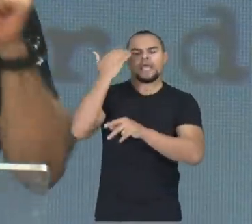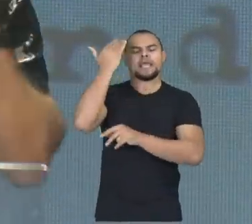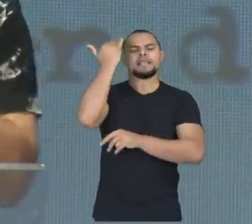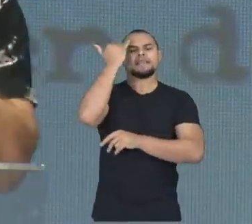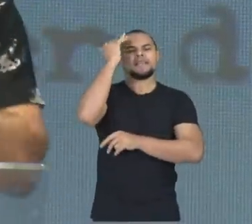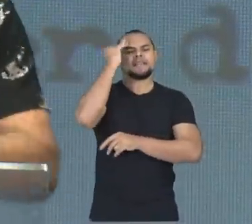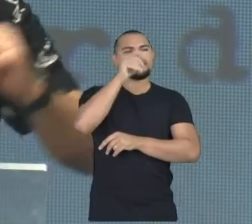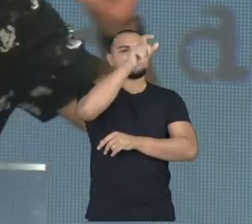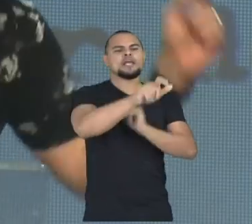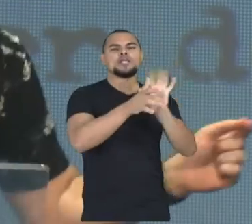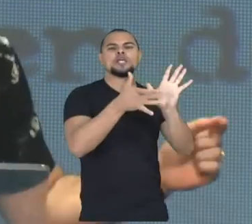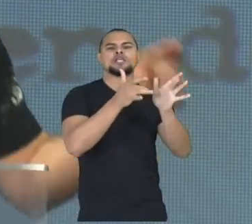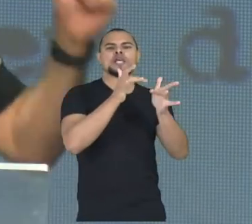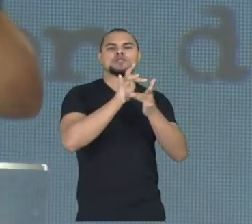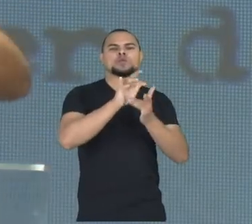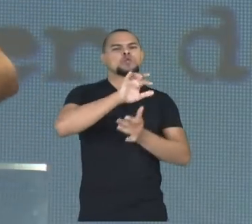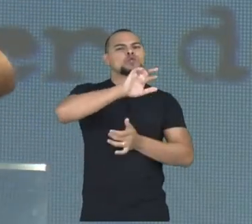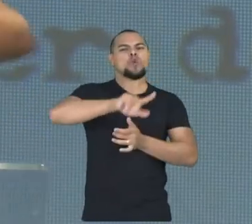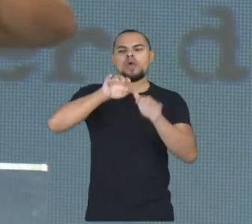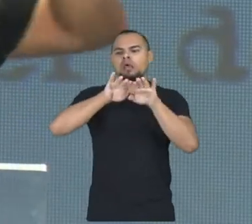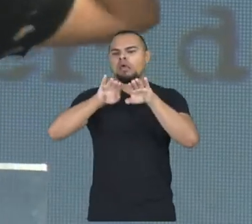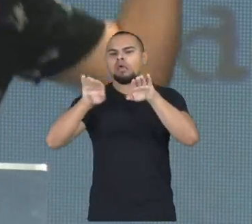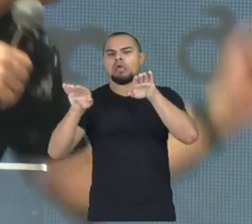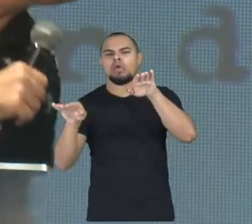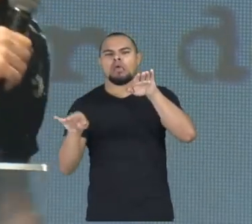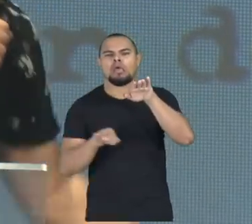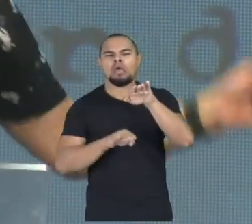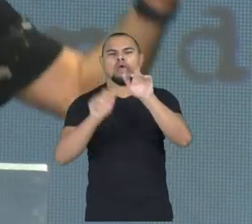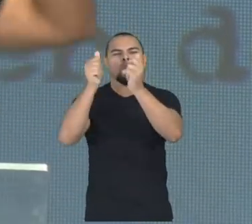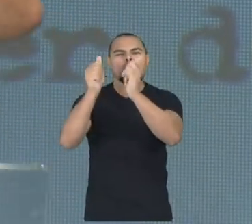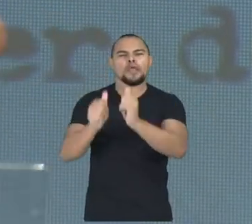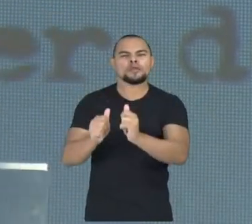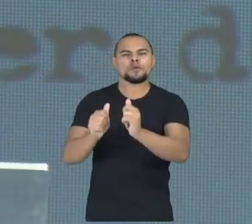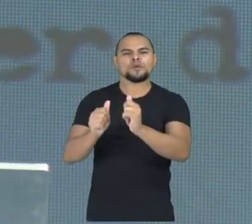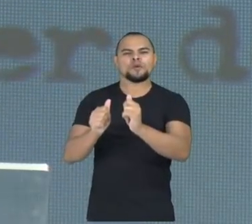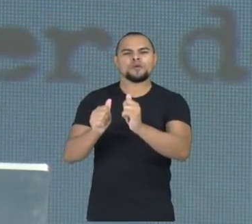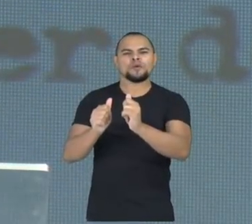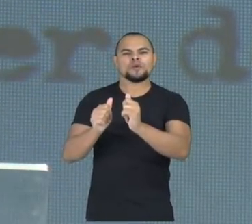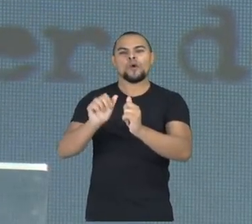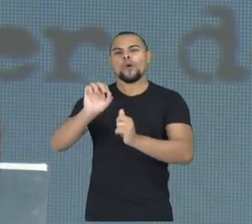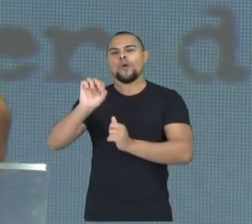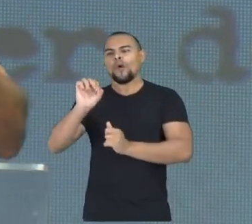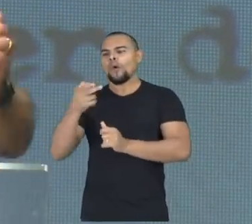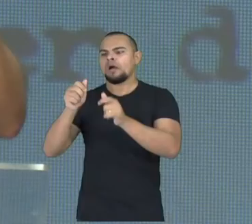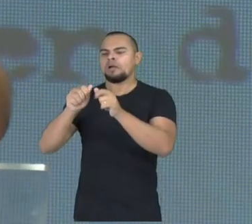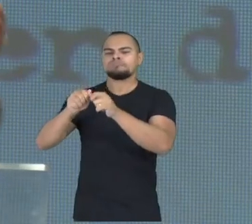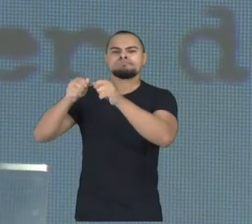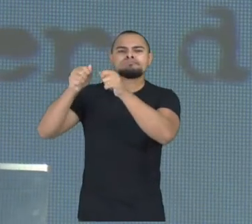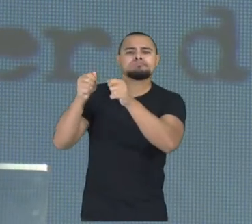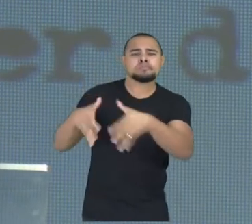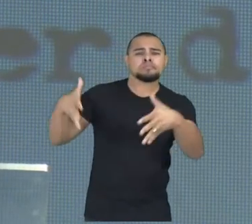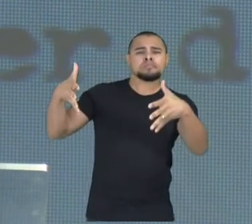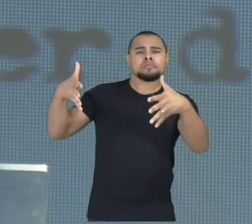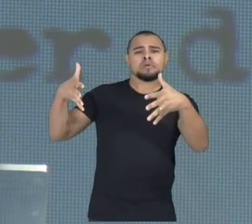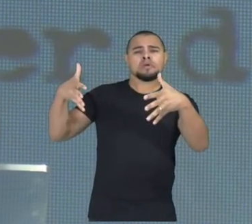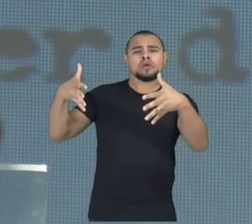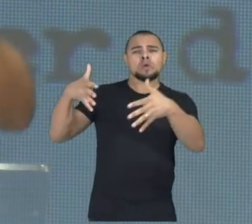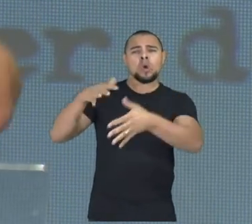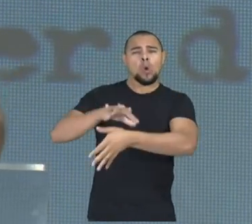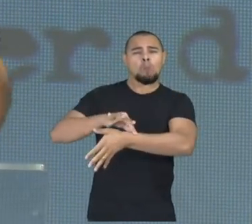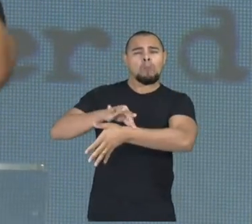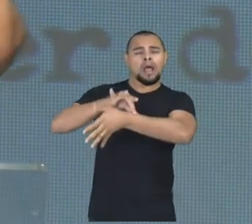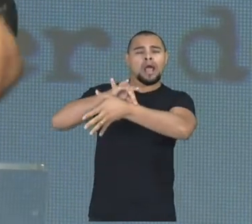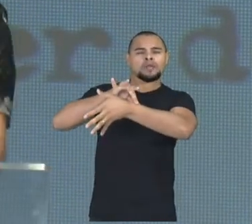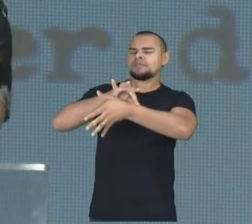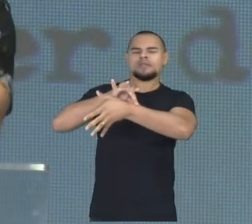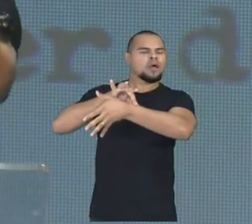que Jesus não era uma semidivindade ou uma divindade construída por mãos humanas, e que Jesus era o